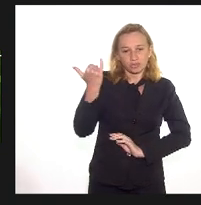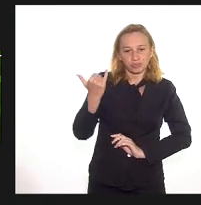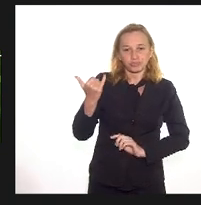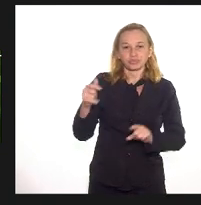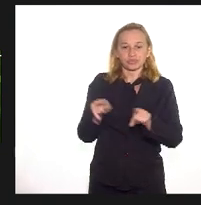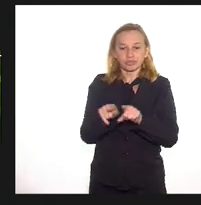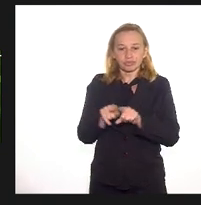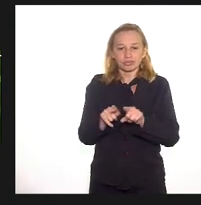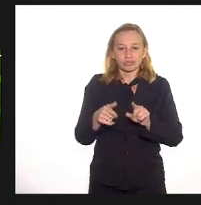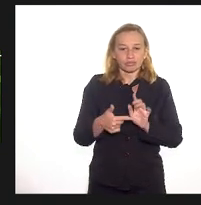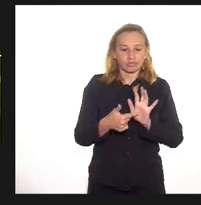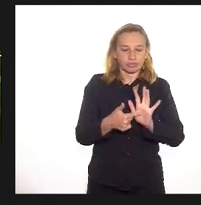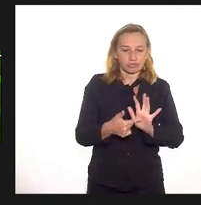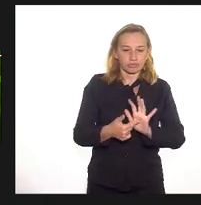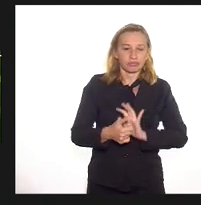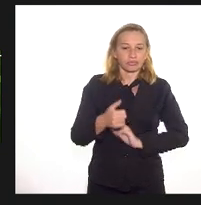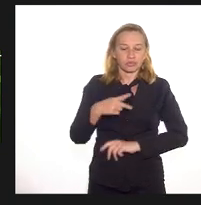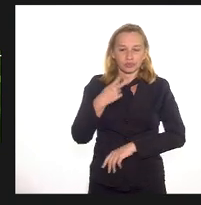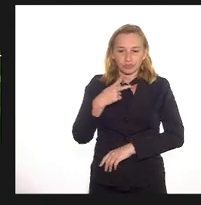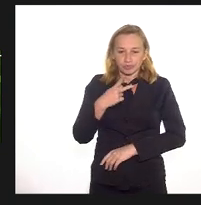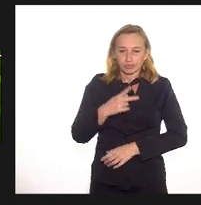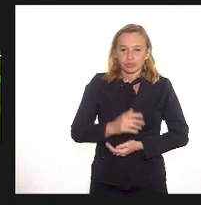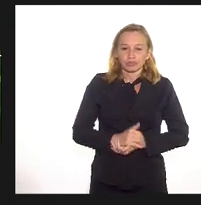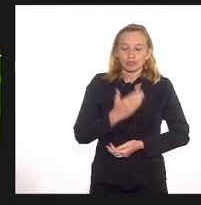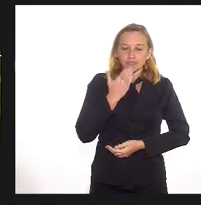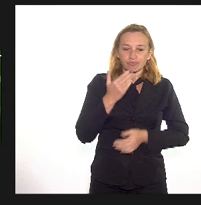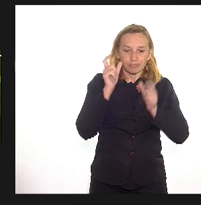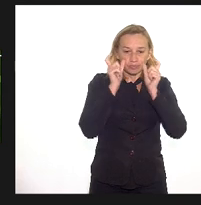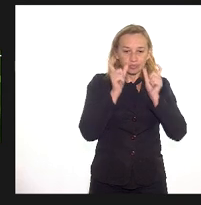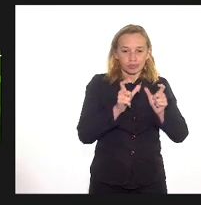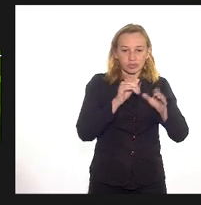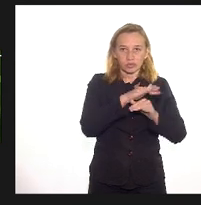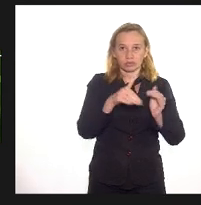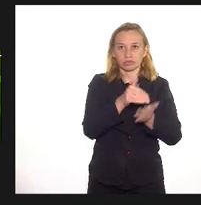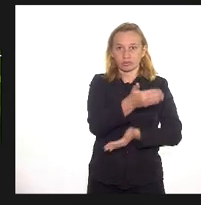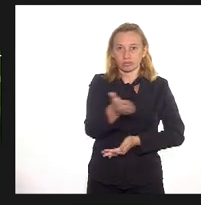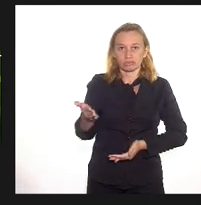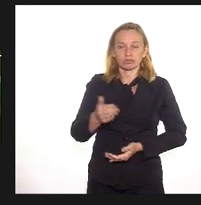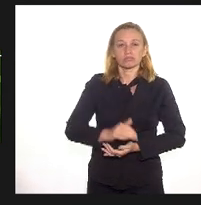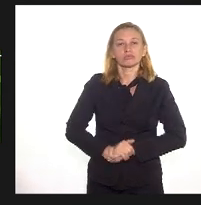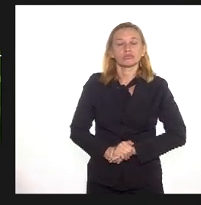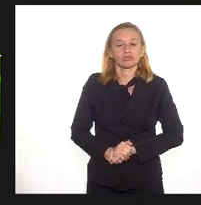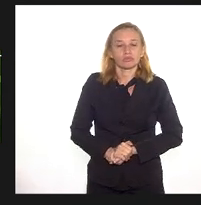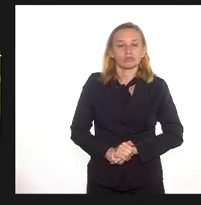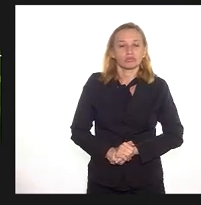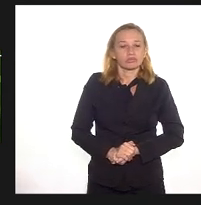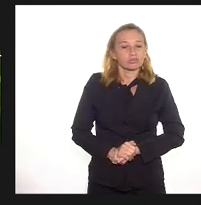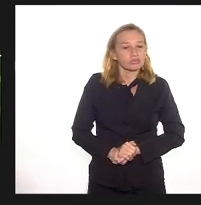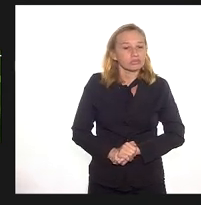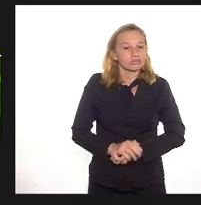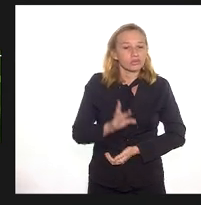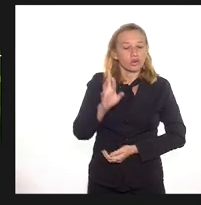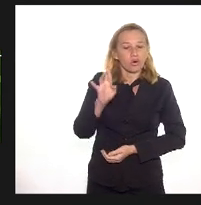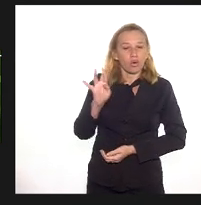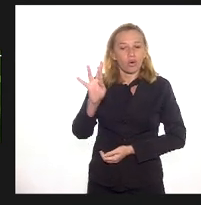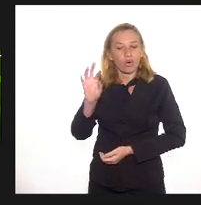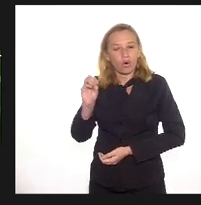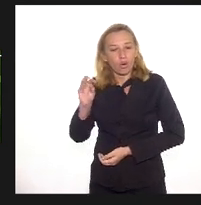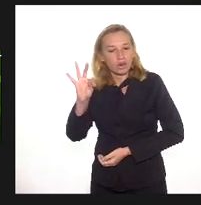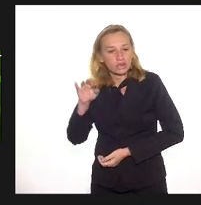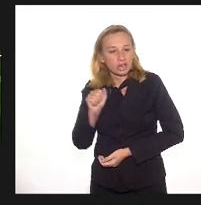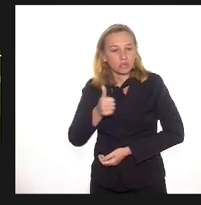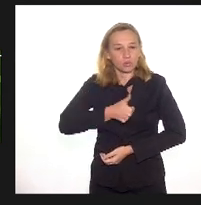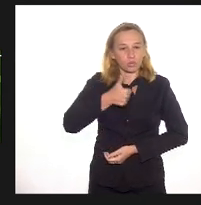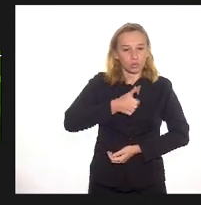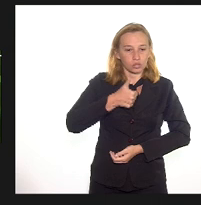notar, e aí eu vou pedir a atenção de todos vocês para o duto Rota 1. Se nós